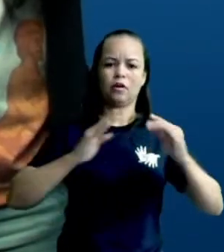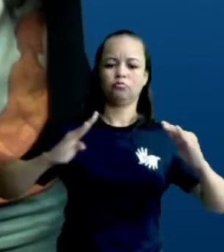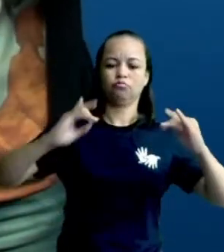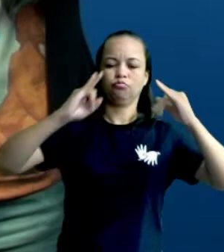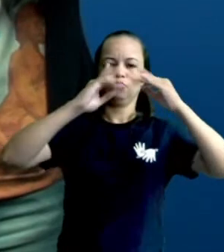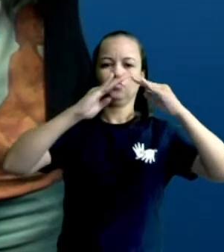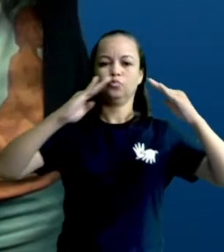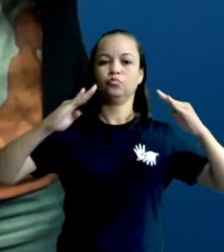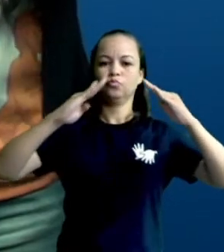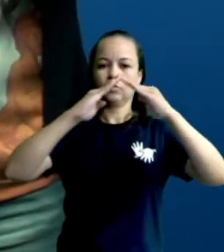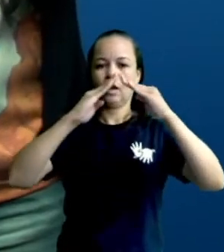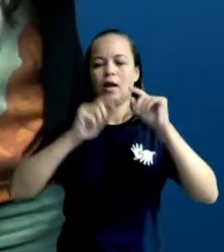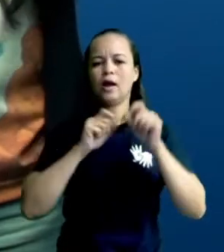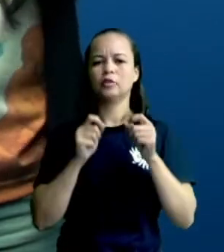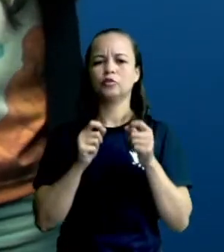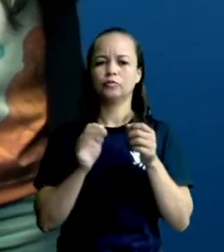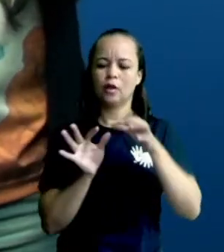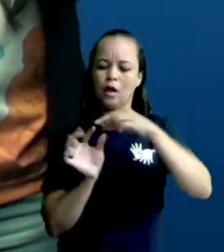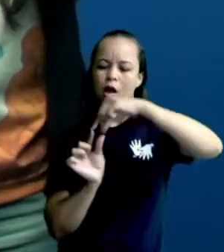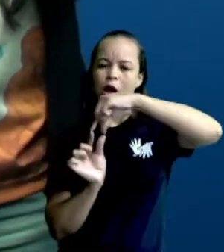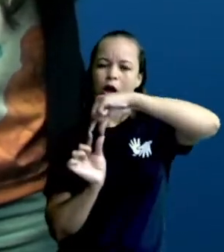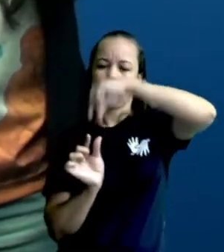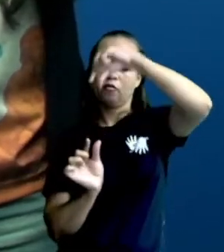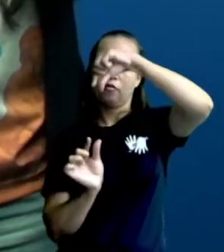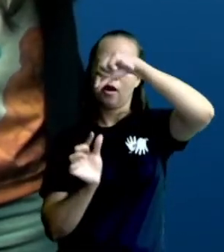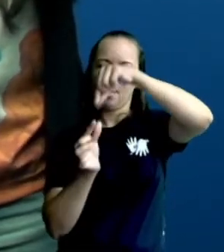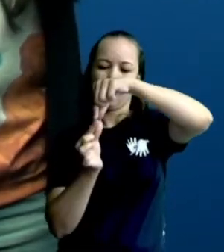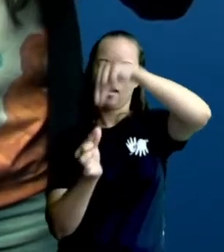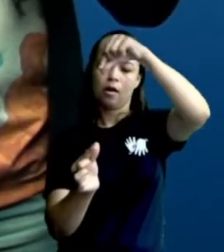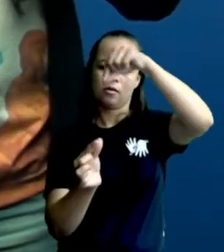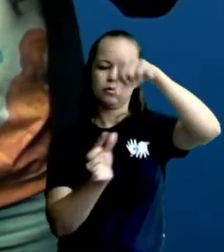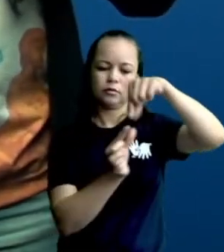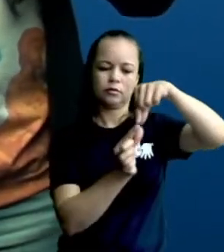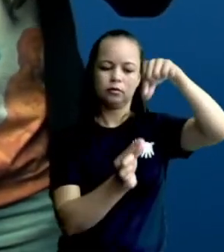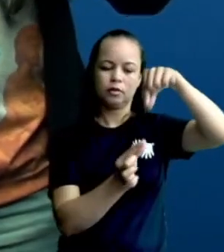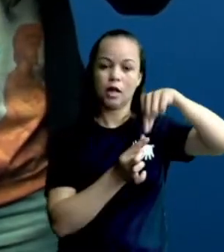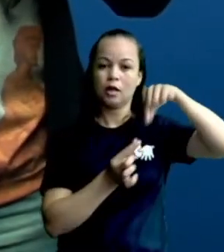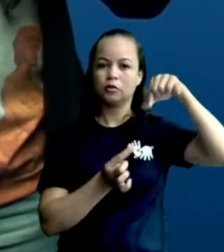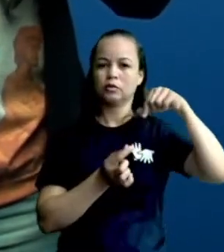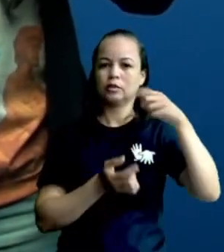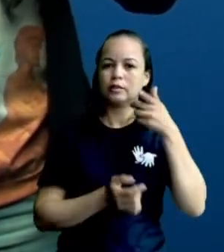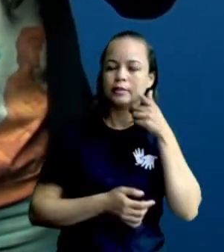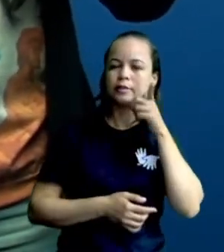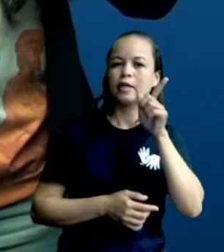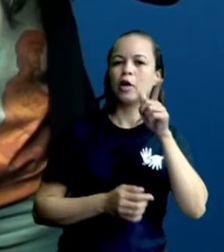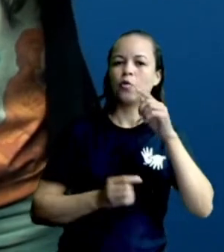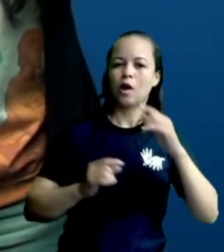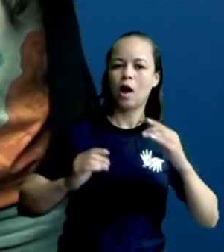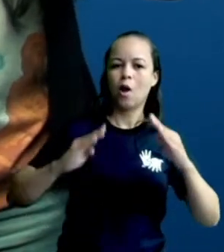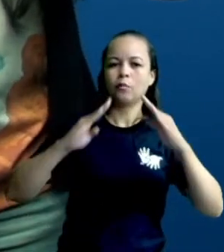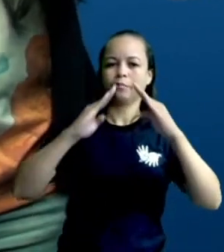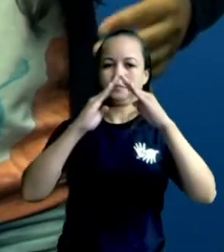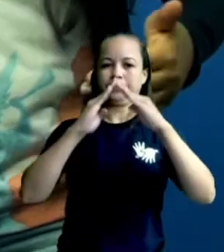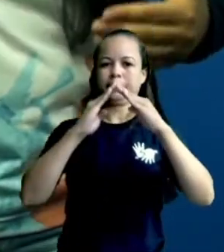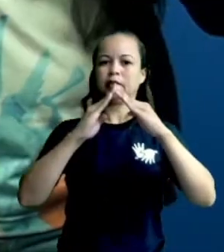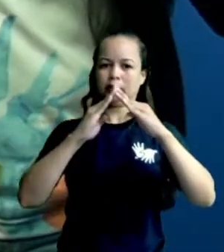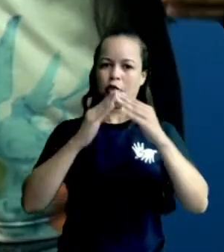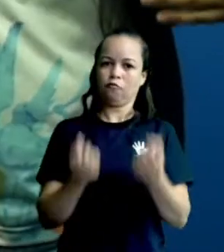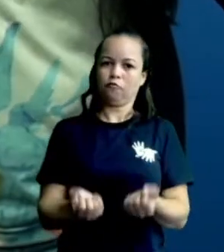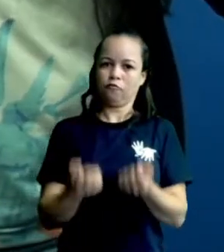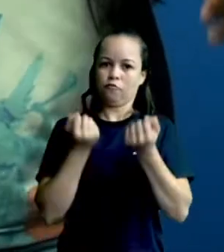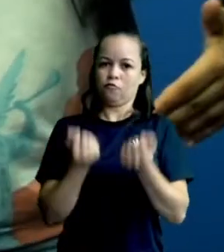Vertical que consiga segurar o telhado, tá certo? Então, ela dá força,